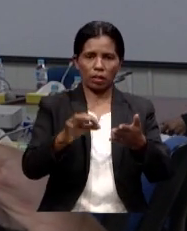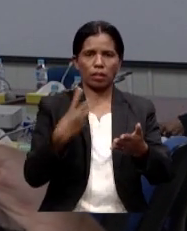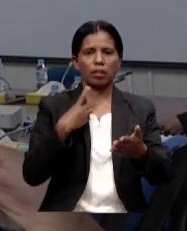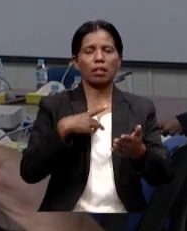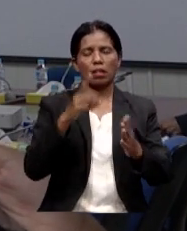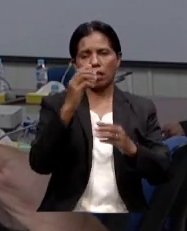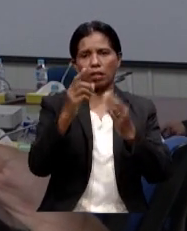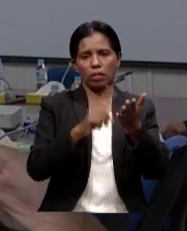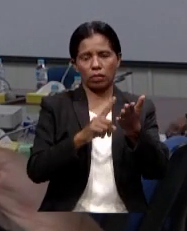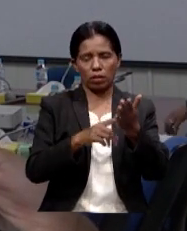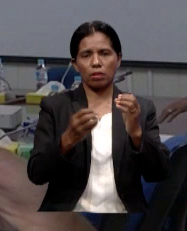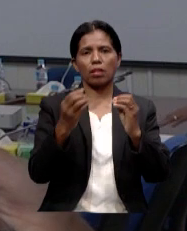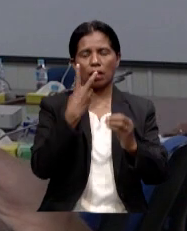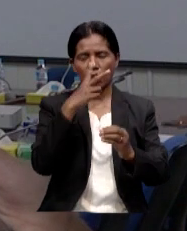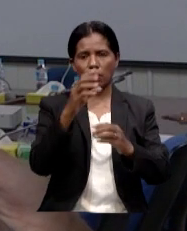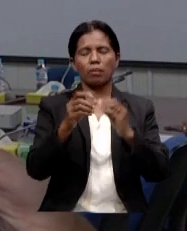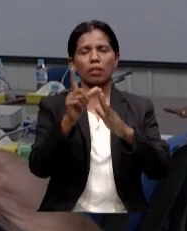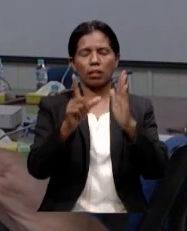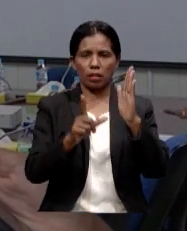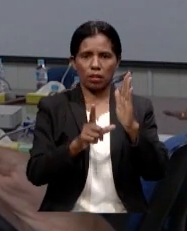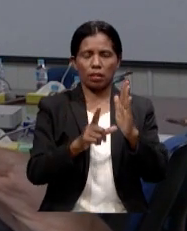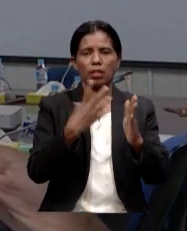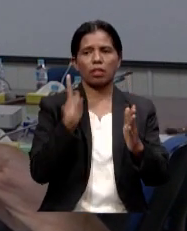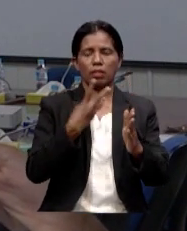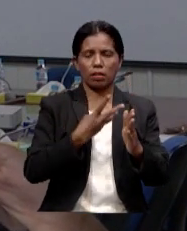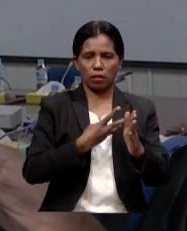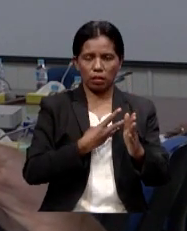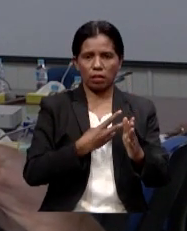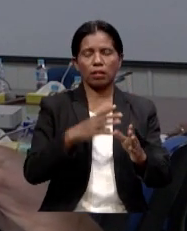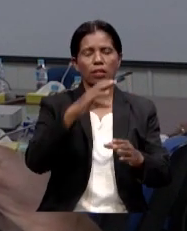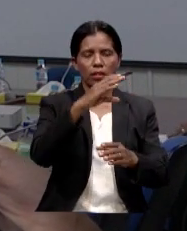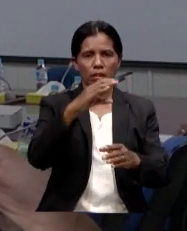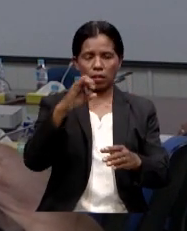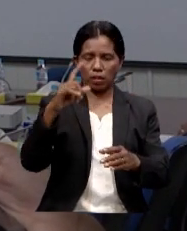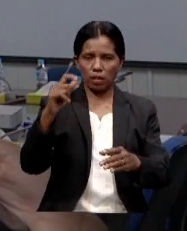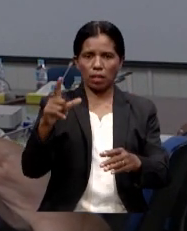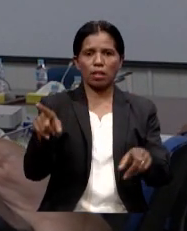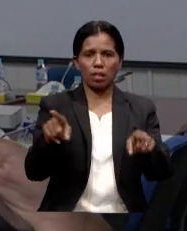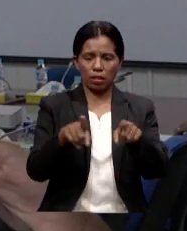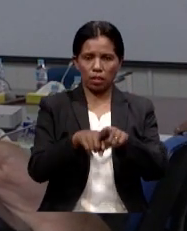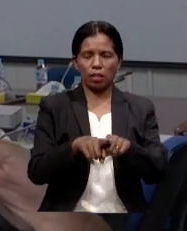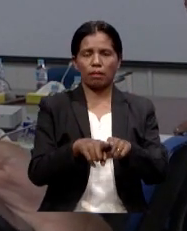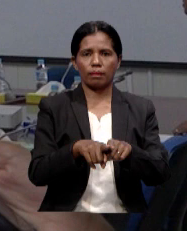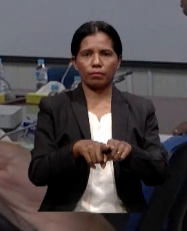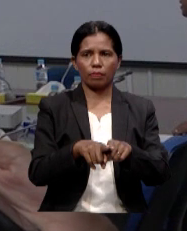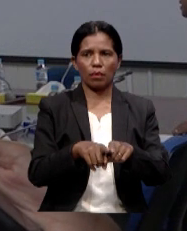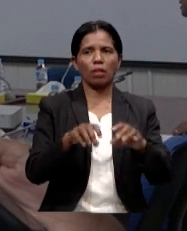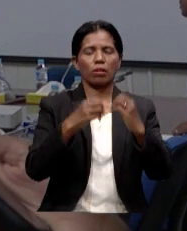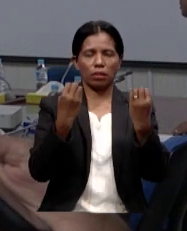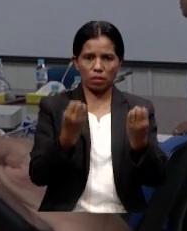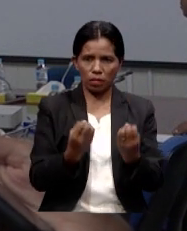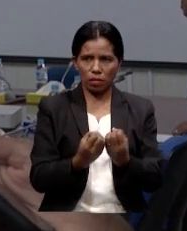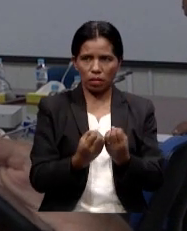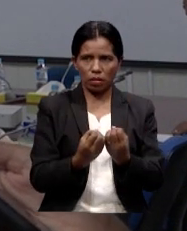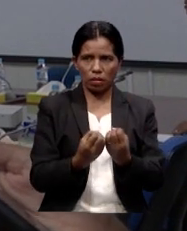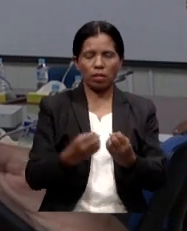discussão balu, ke laudia te tebes, onen deputado se carronos parte Câmara Comércio Indústria Timor Leste nian, hanesa organização nebe maka